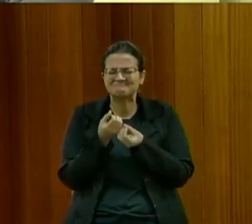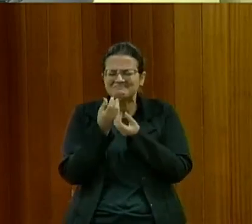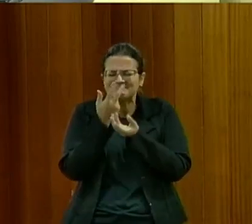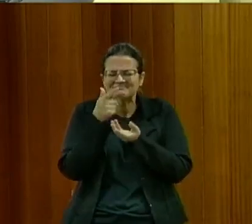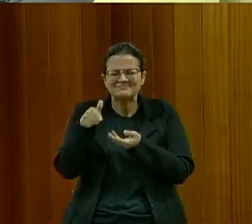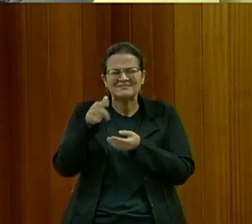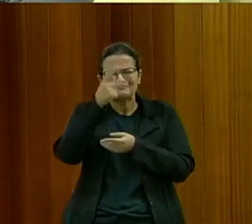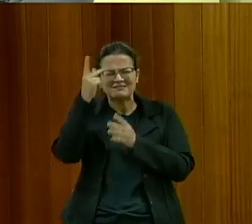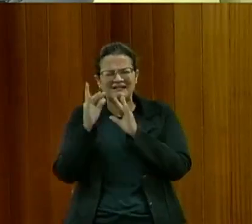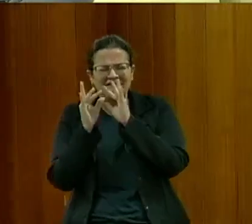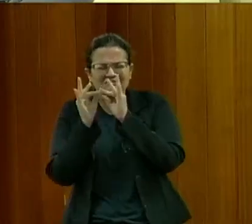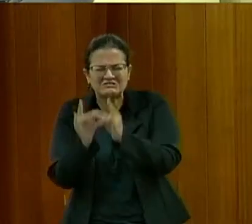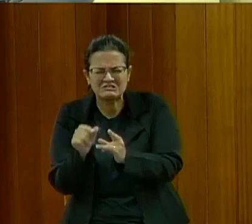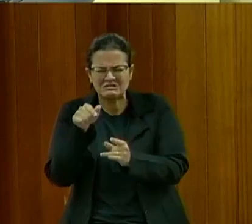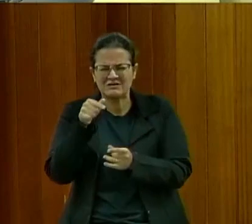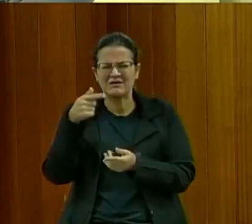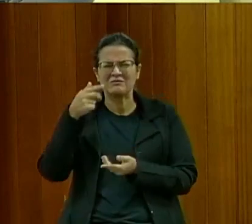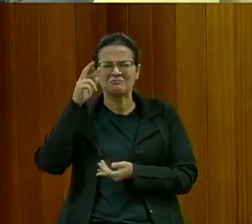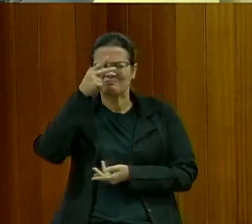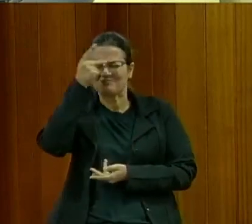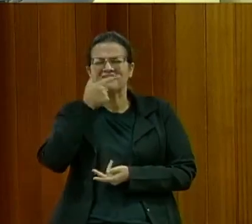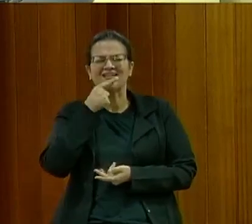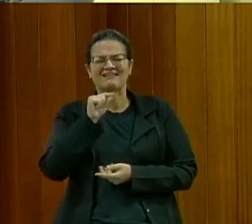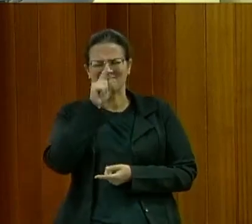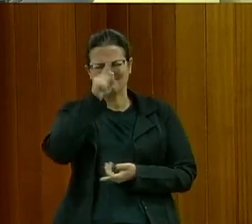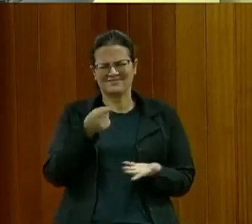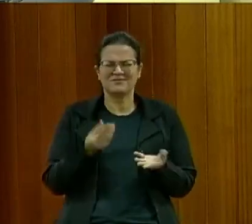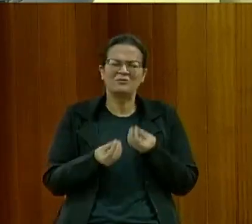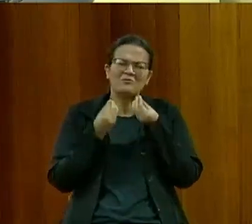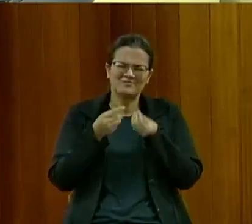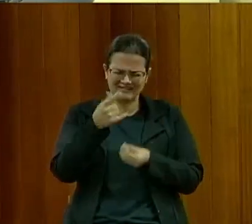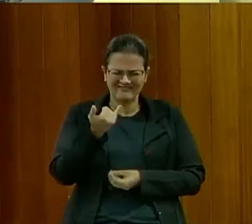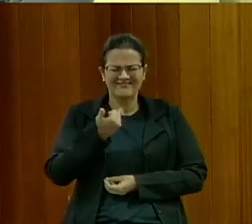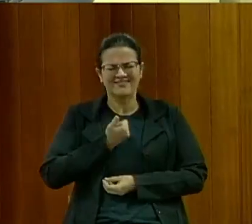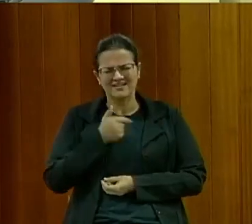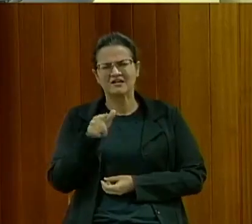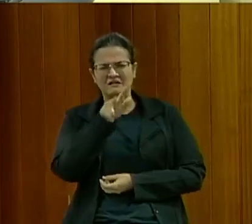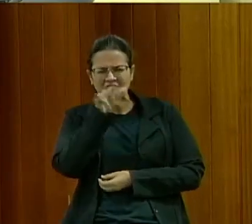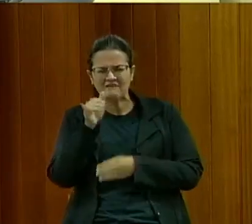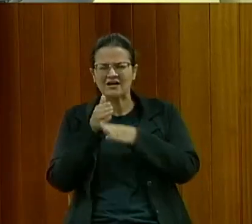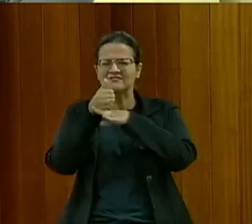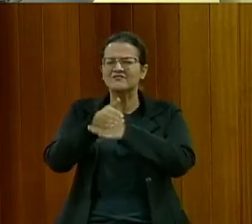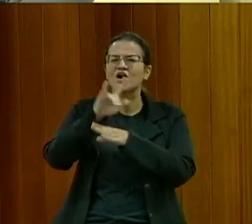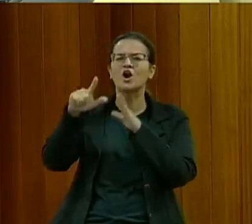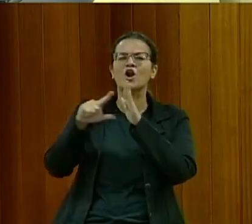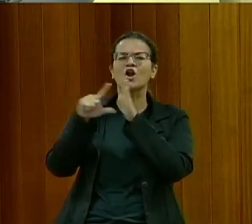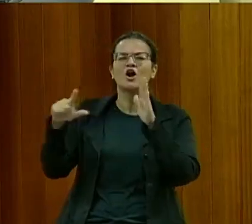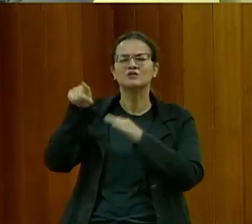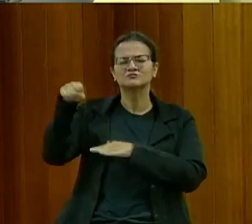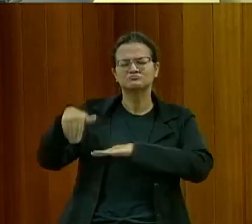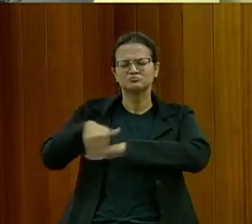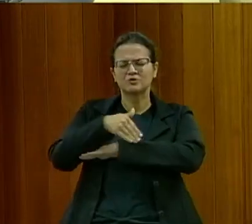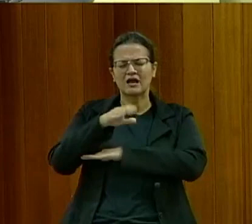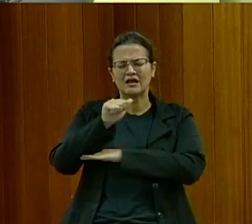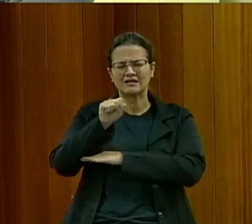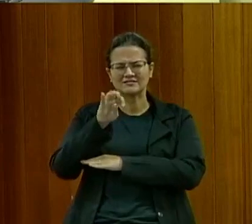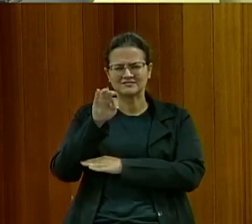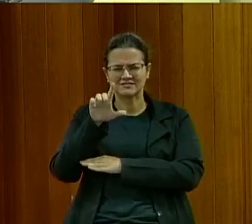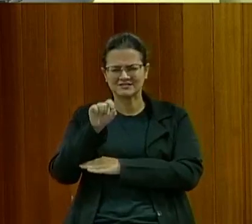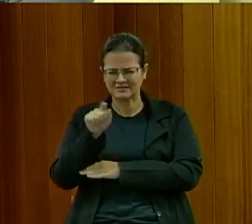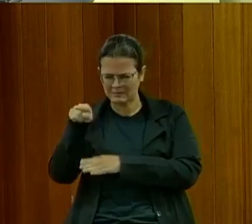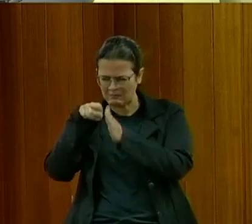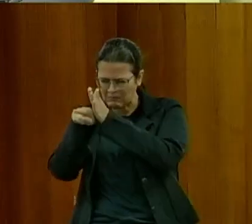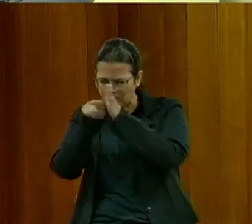não? Você quer dizer para mim que você vai lá naqueles comerciantes da Castelo Branco perguntar se eles querem pôr o nome do Íris? Lá não representa